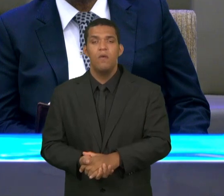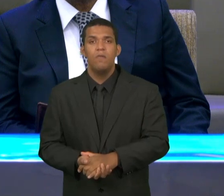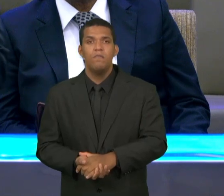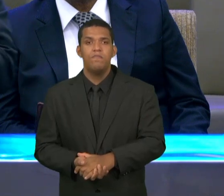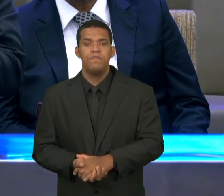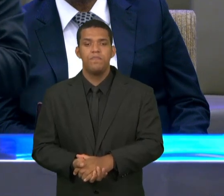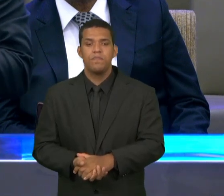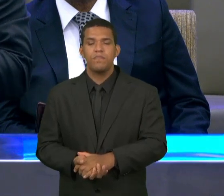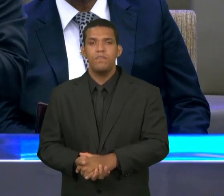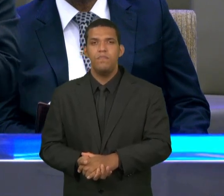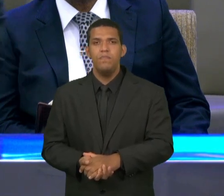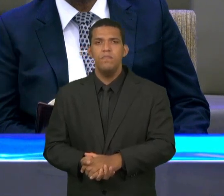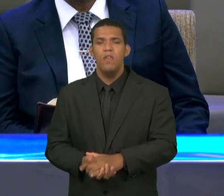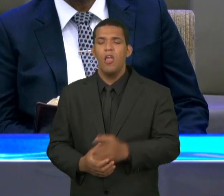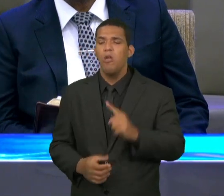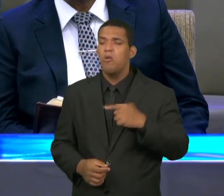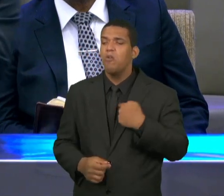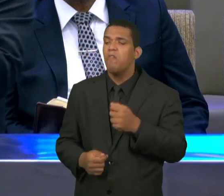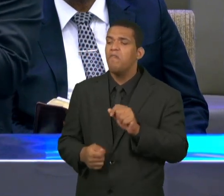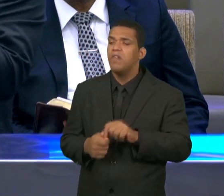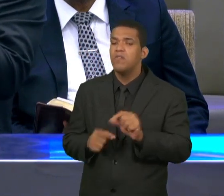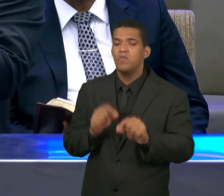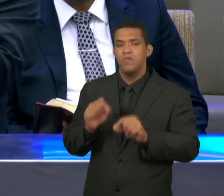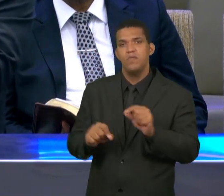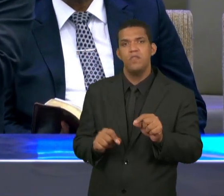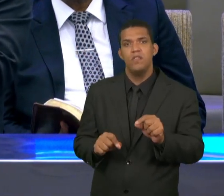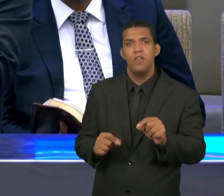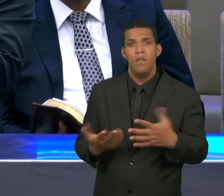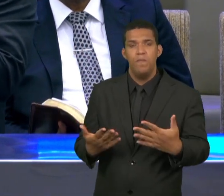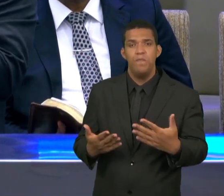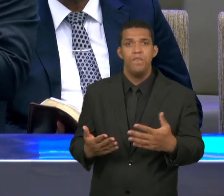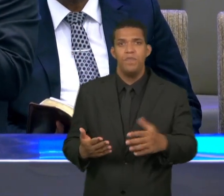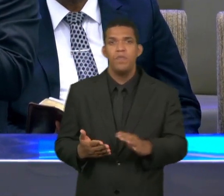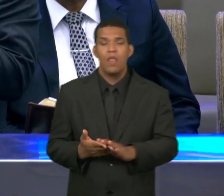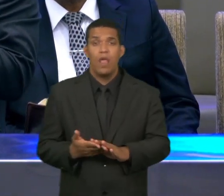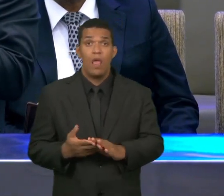disse: a música cristã